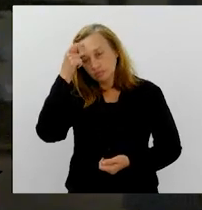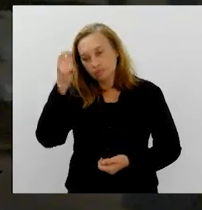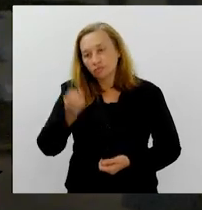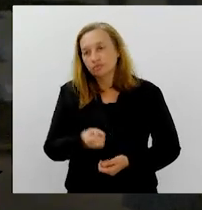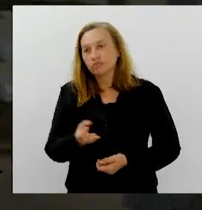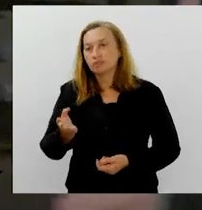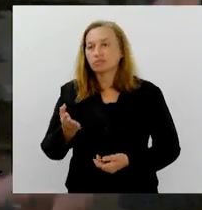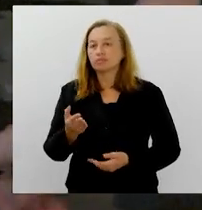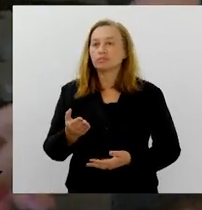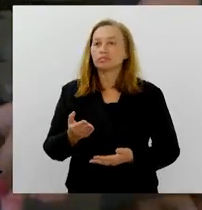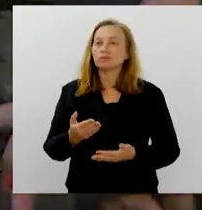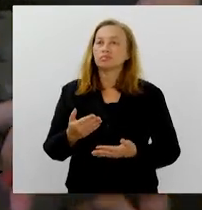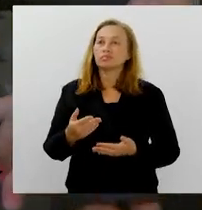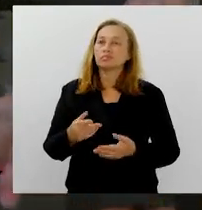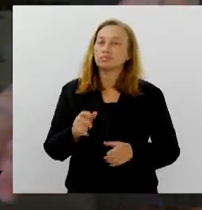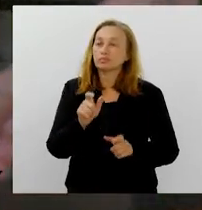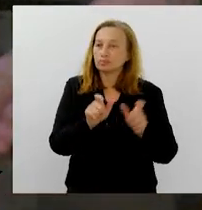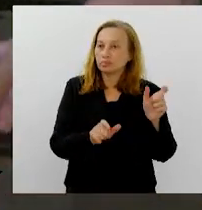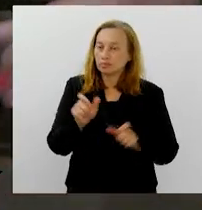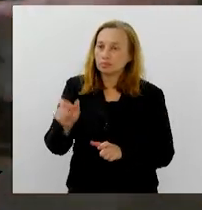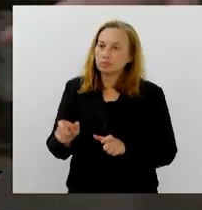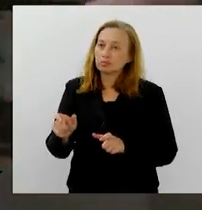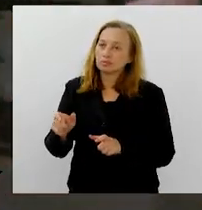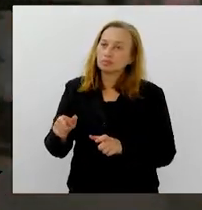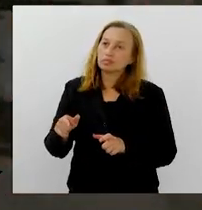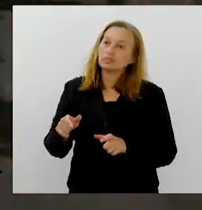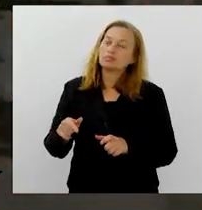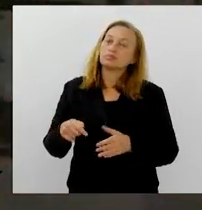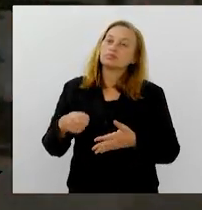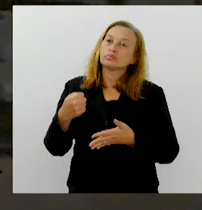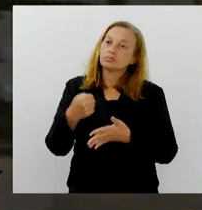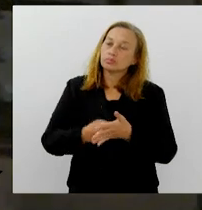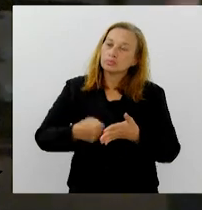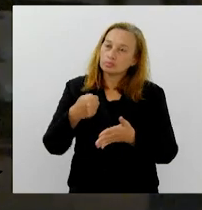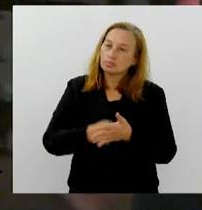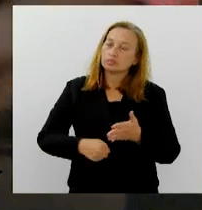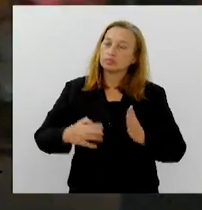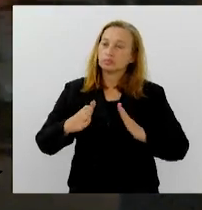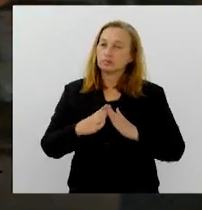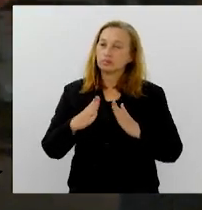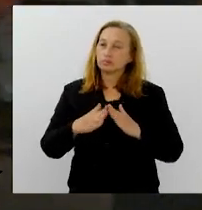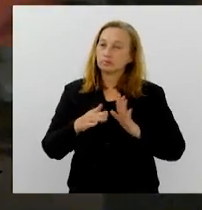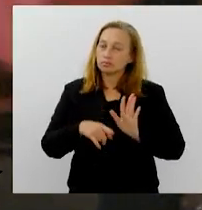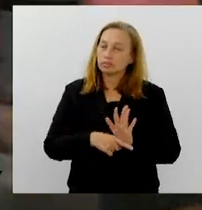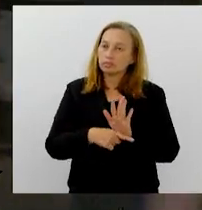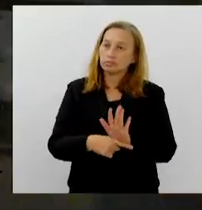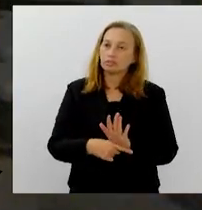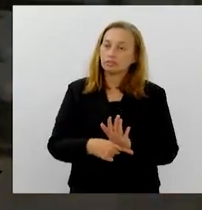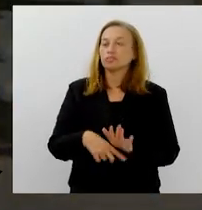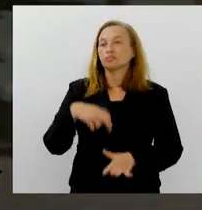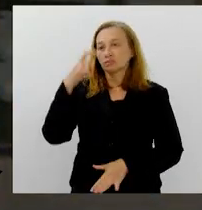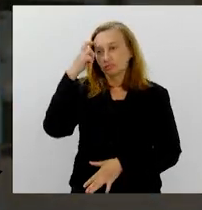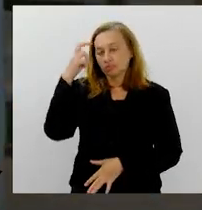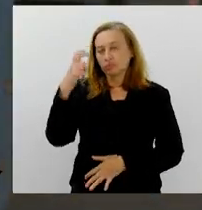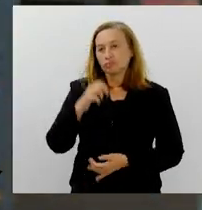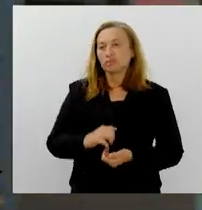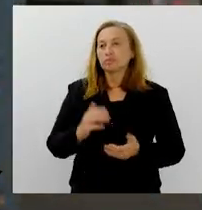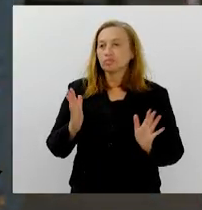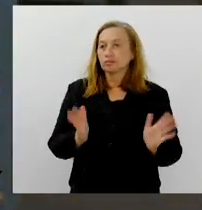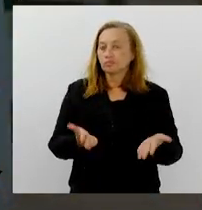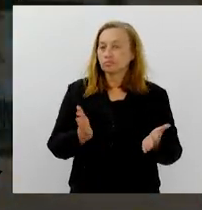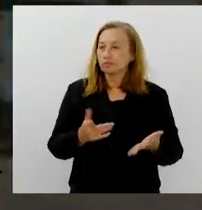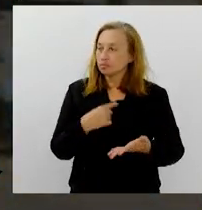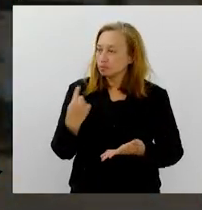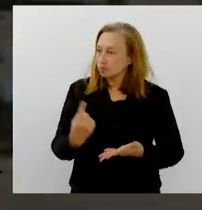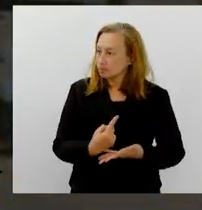passaram por essa casa e ajudaram a construir esse legado cultural, onde que todos nós hoje somos